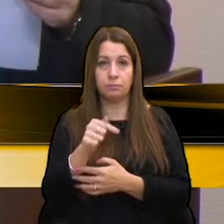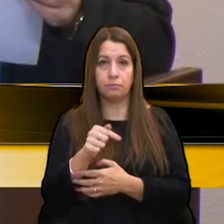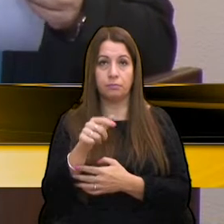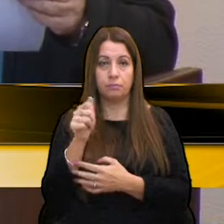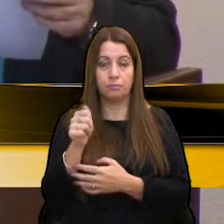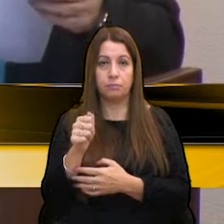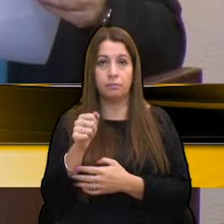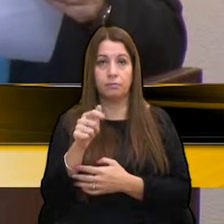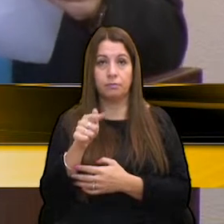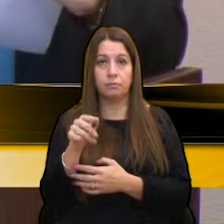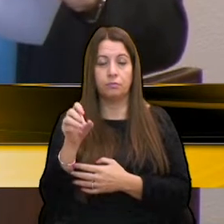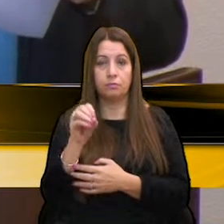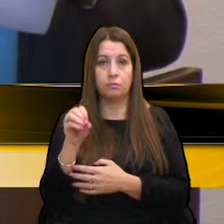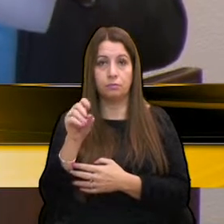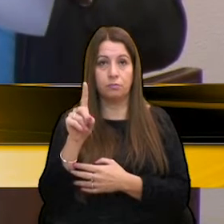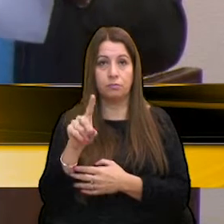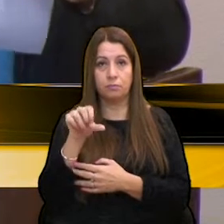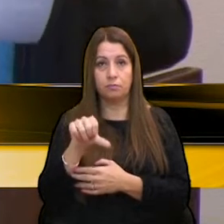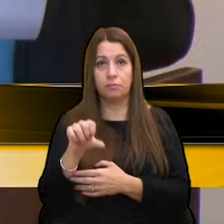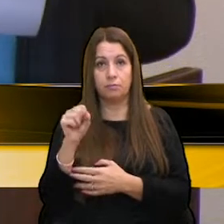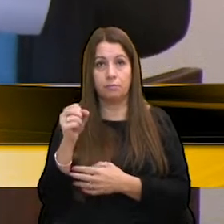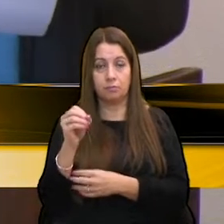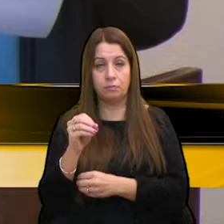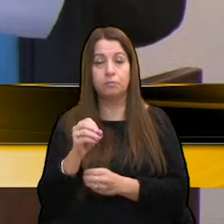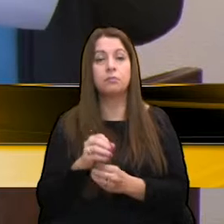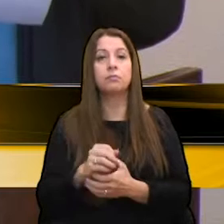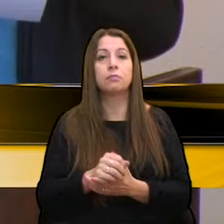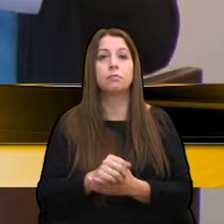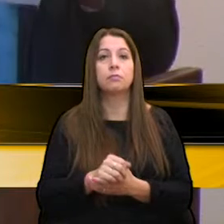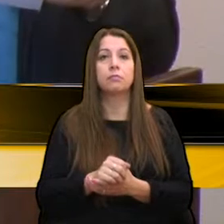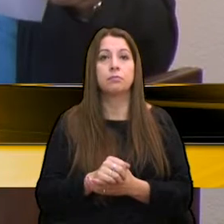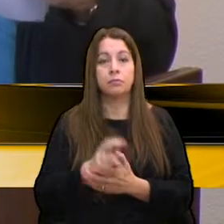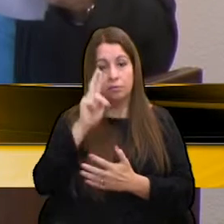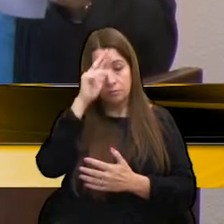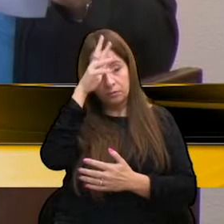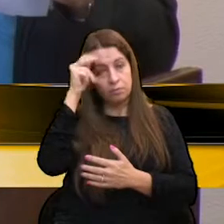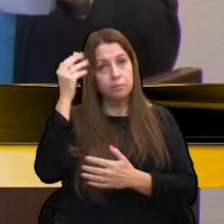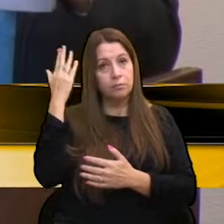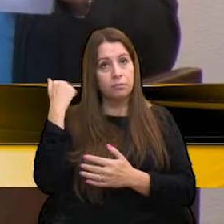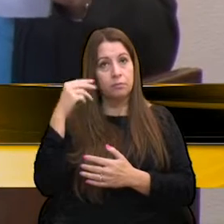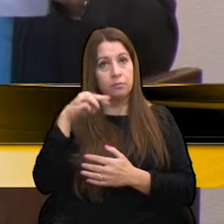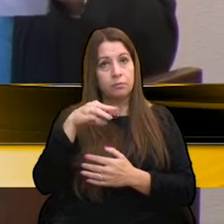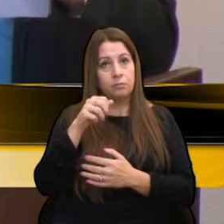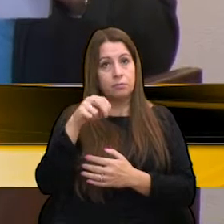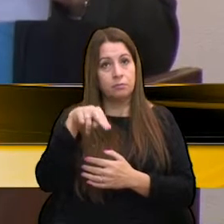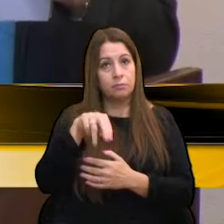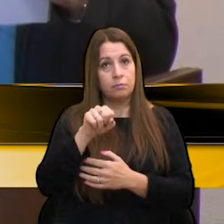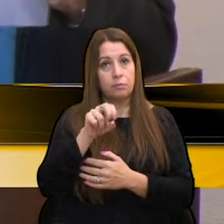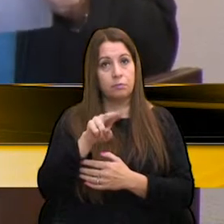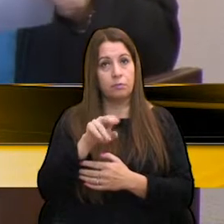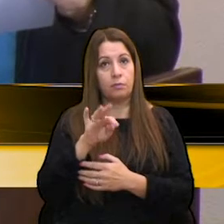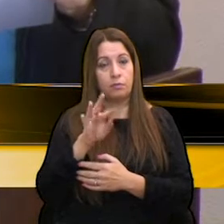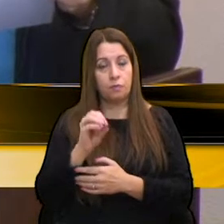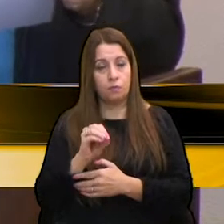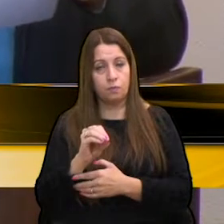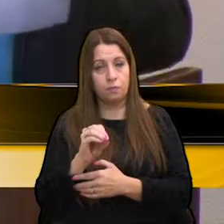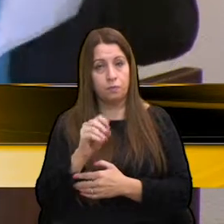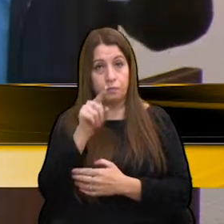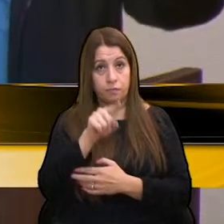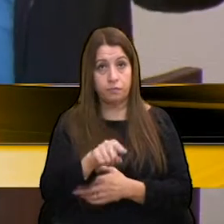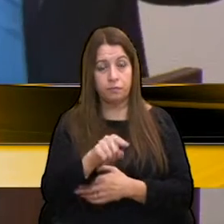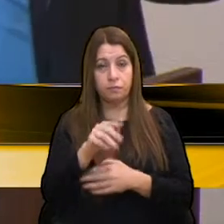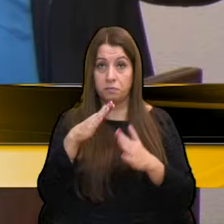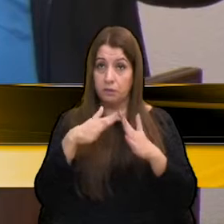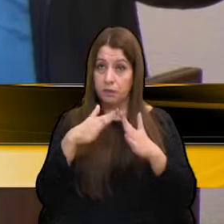2587-A, de 7 de outubro de 1980, prefeito ainda na época, Dr. Mancedo de Castro Serafini Filho,